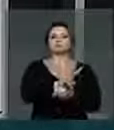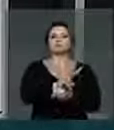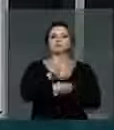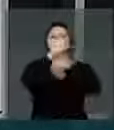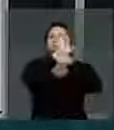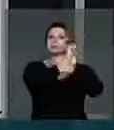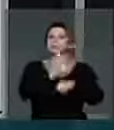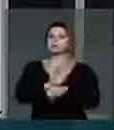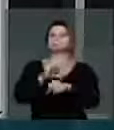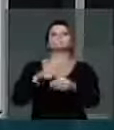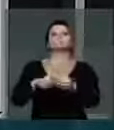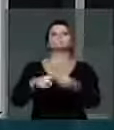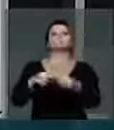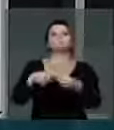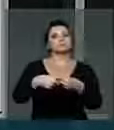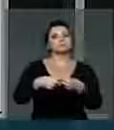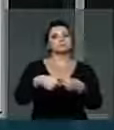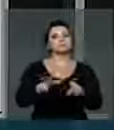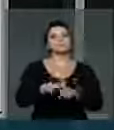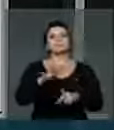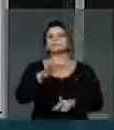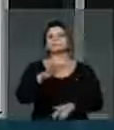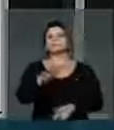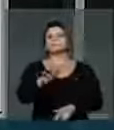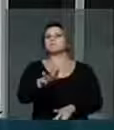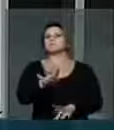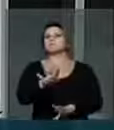de Municípios